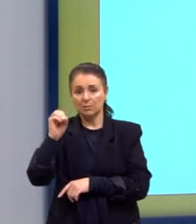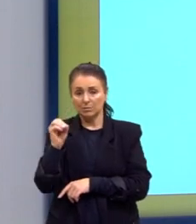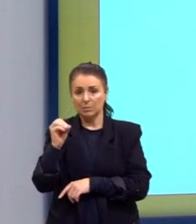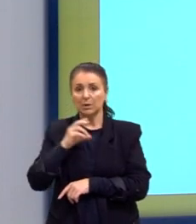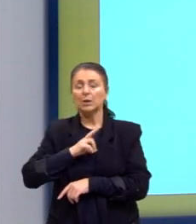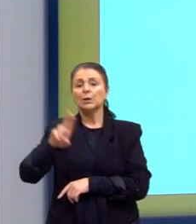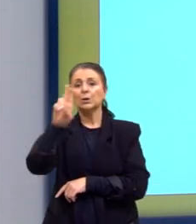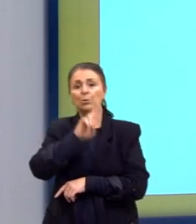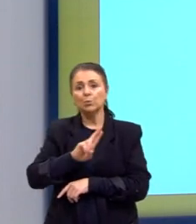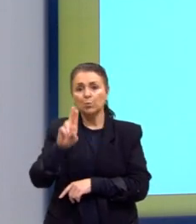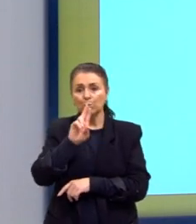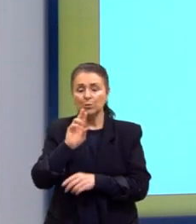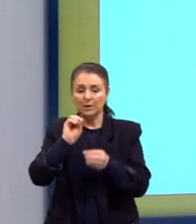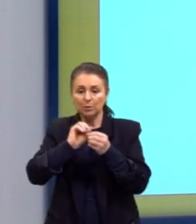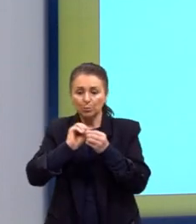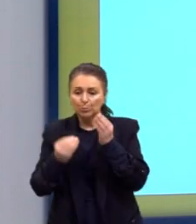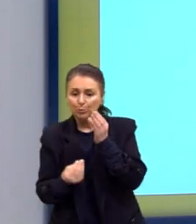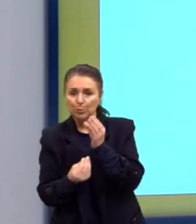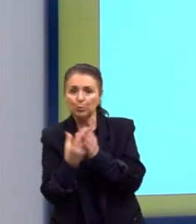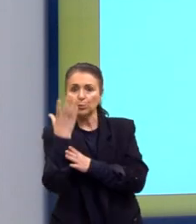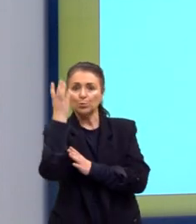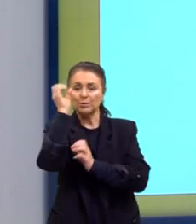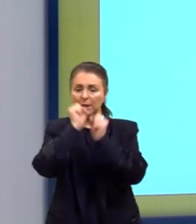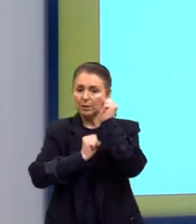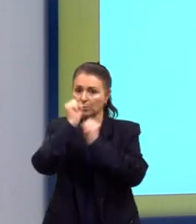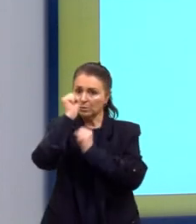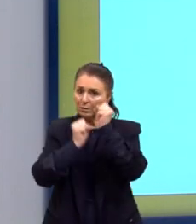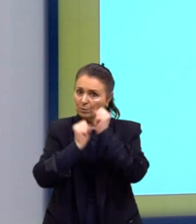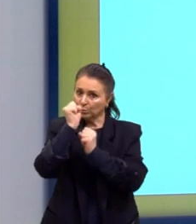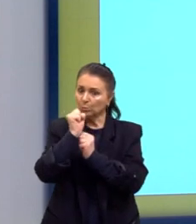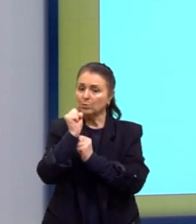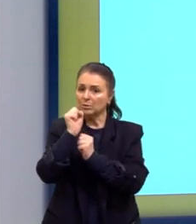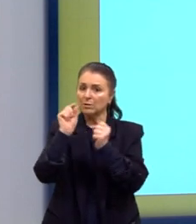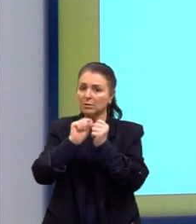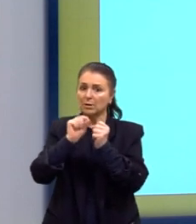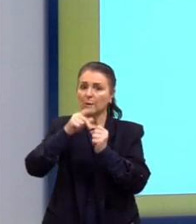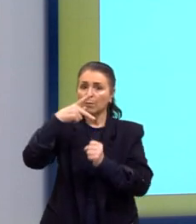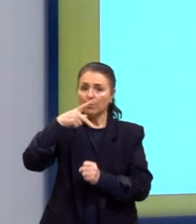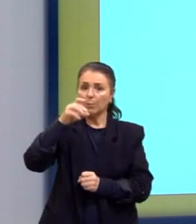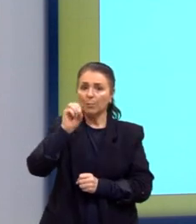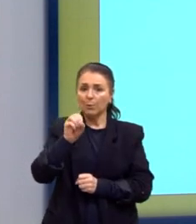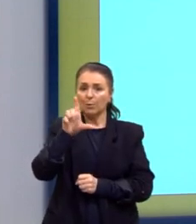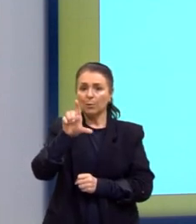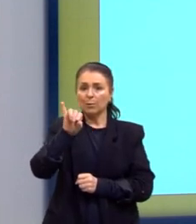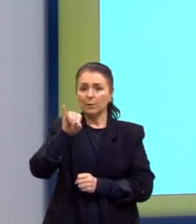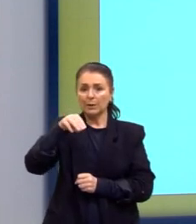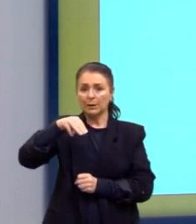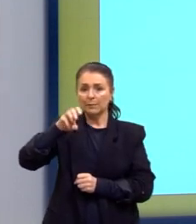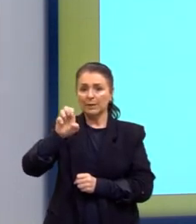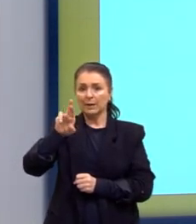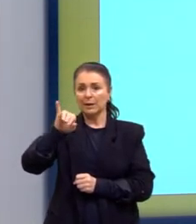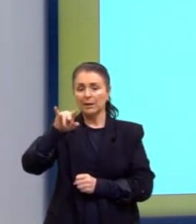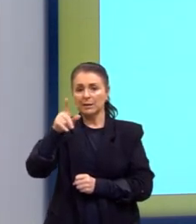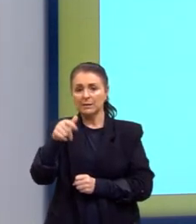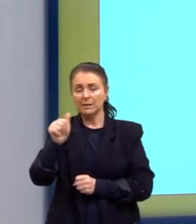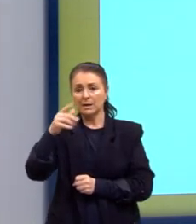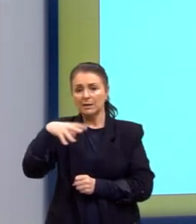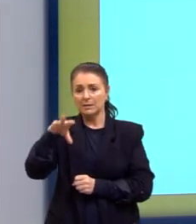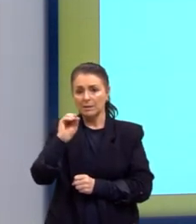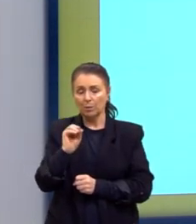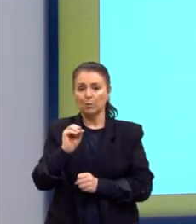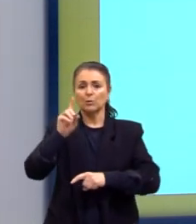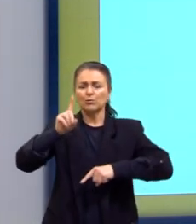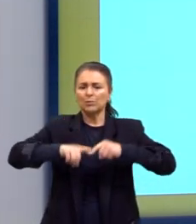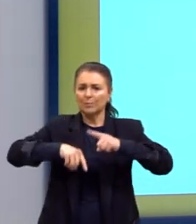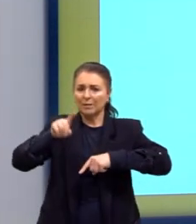sintetização na indústria né indústrias de polimerização polimerização através de matérias-primas diversas